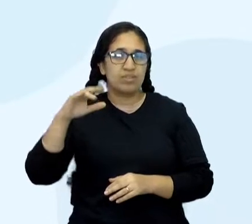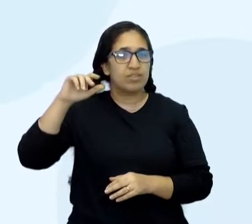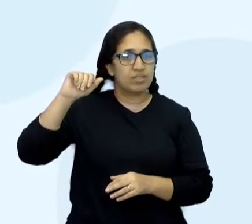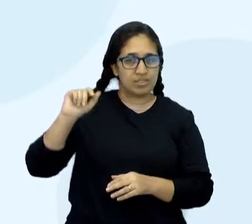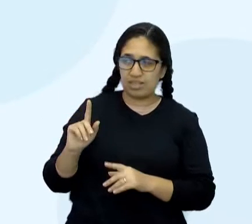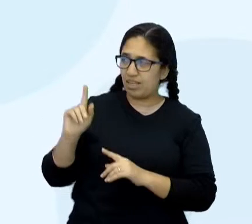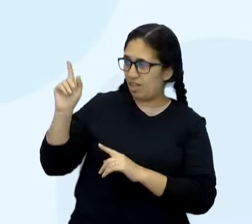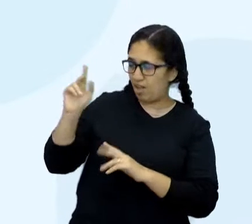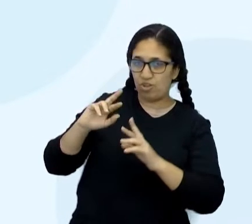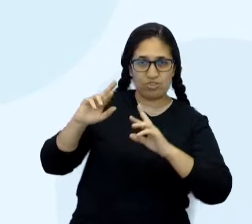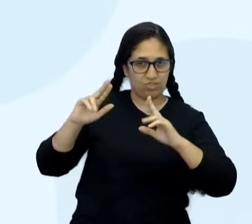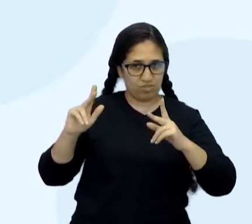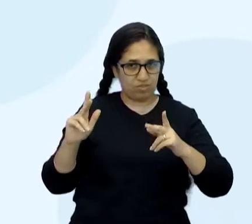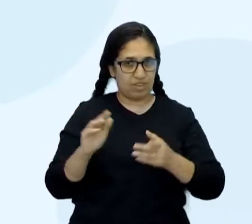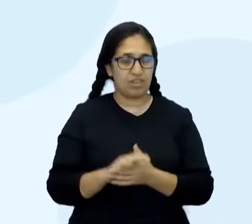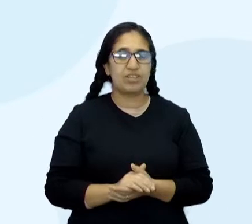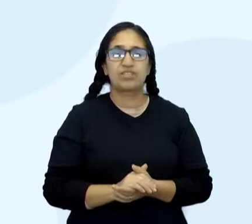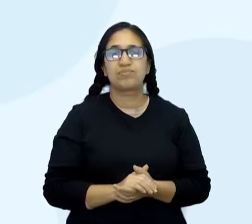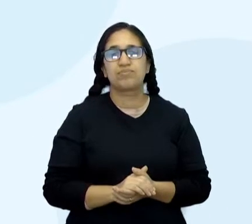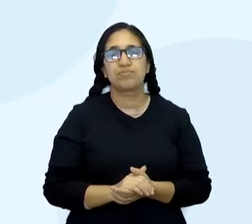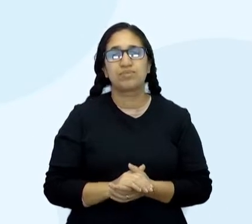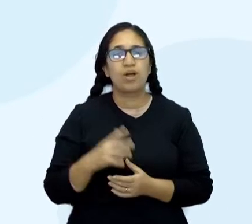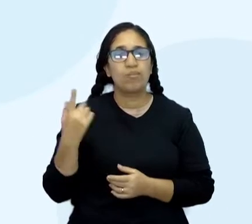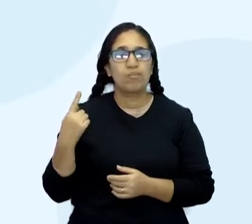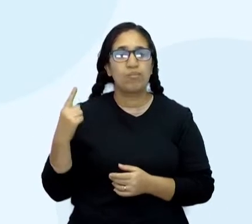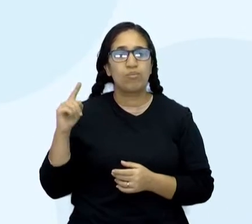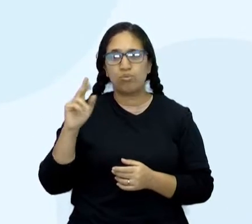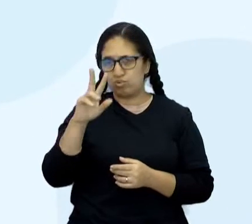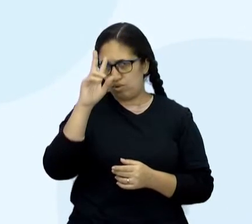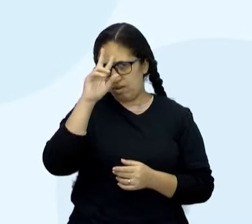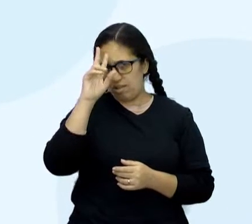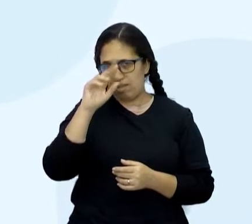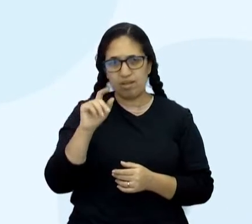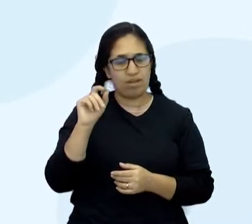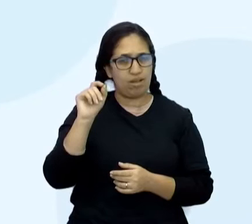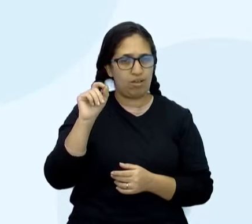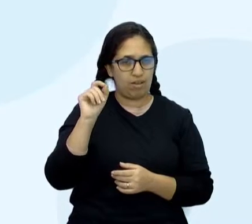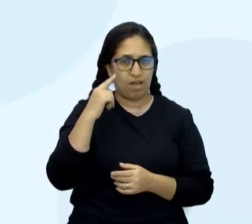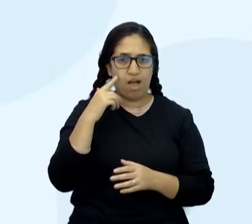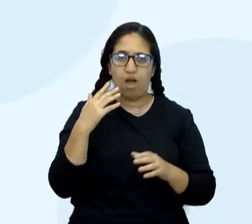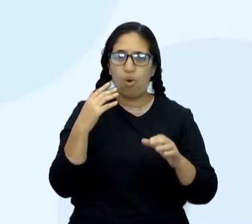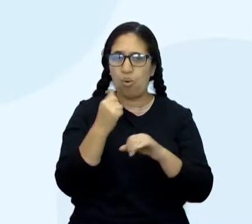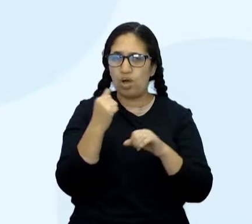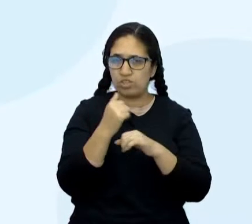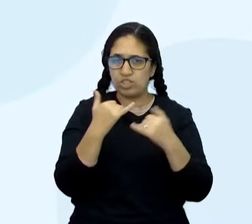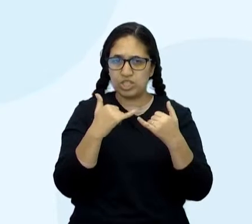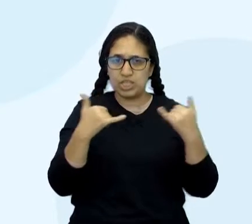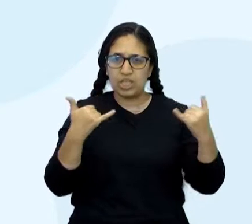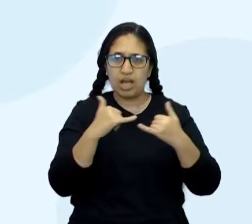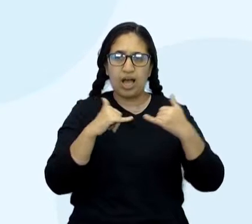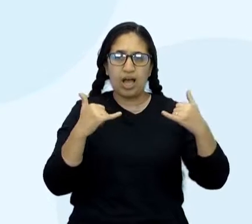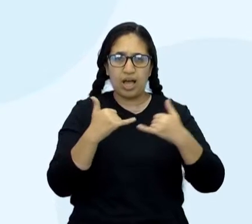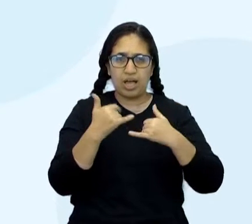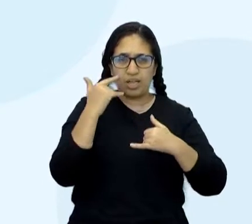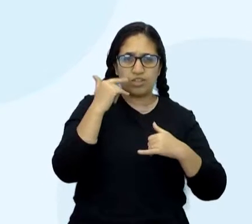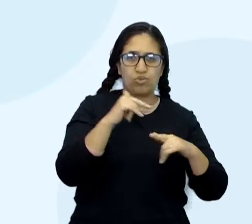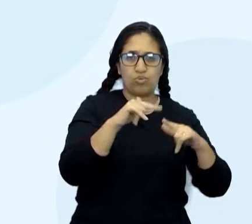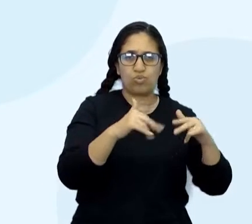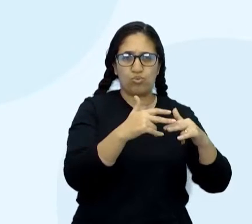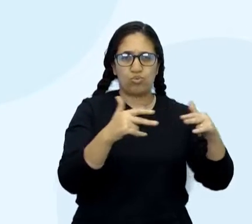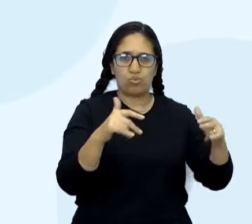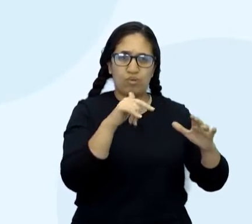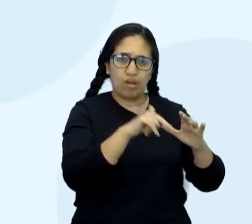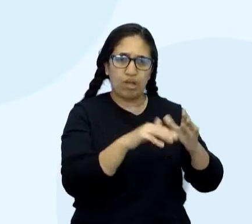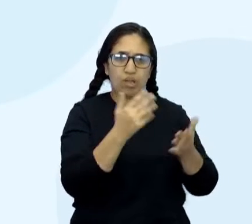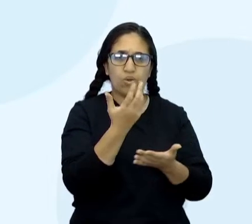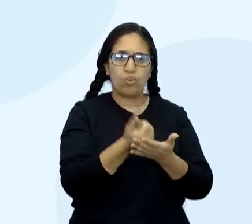ou voltagem. E por último, o que a gente precisa lembrar é que a quantidade de carga elétrica, né, que um